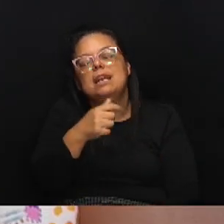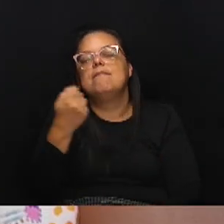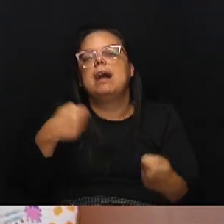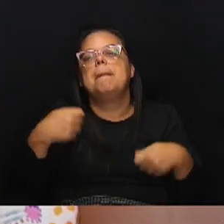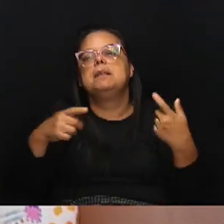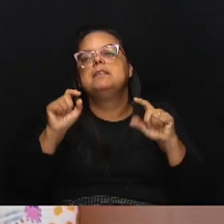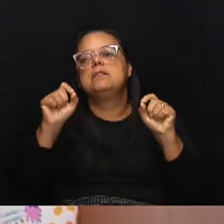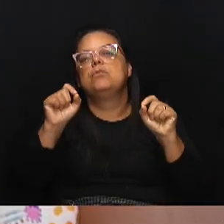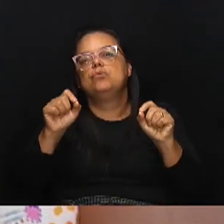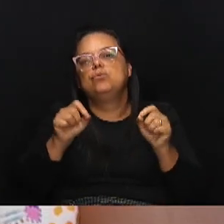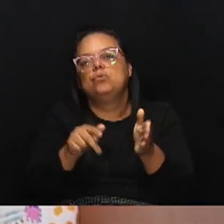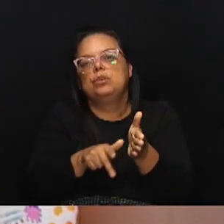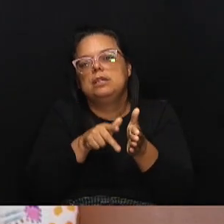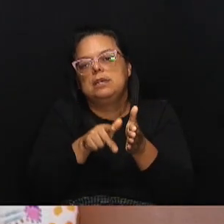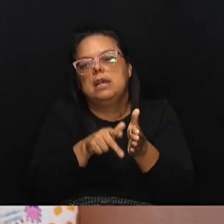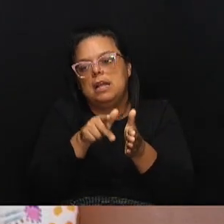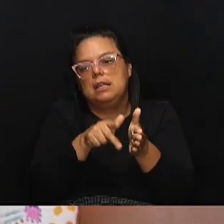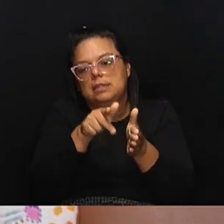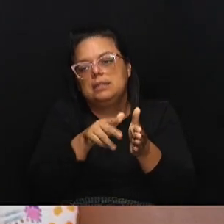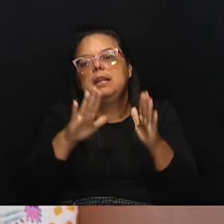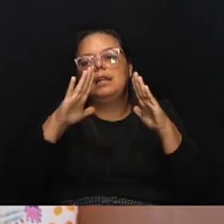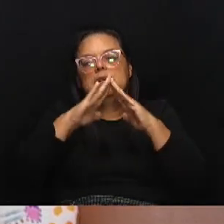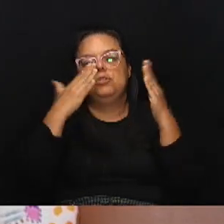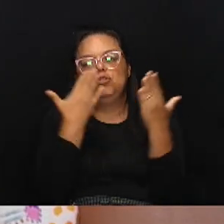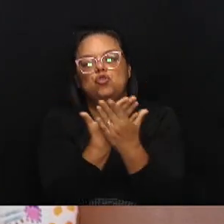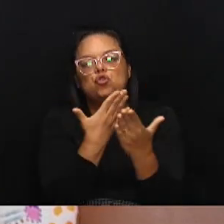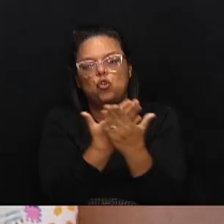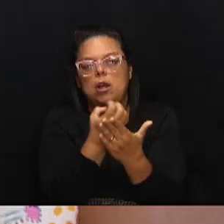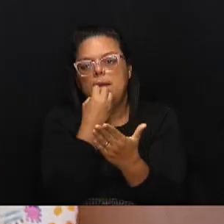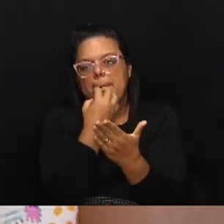né? De escolas boas, por isso que